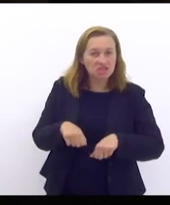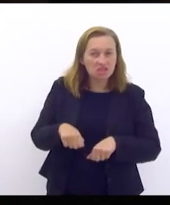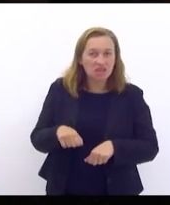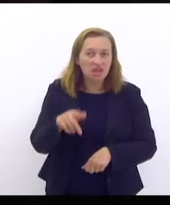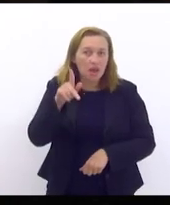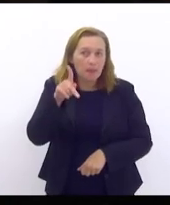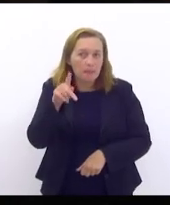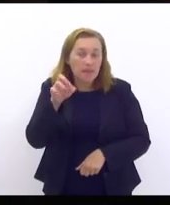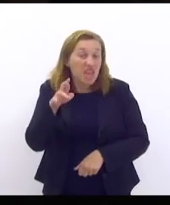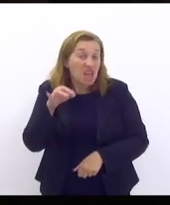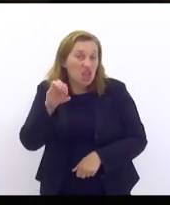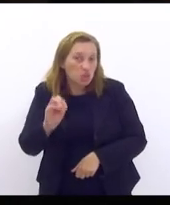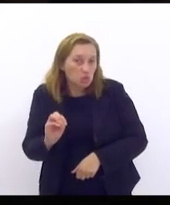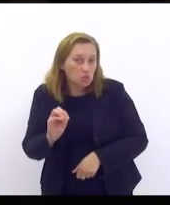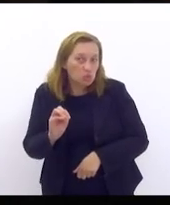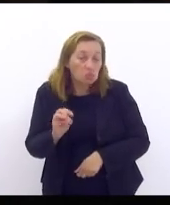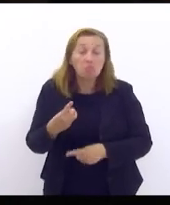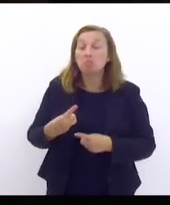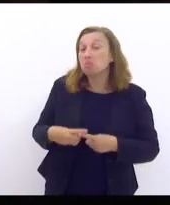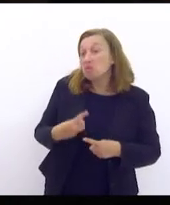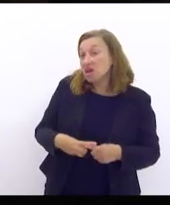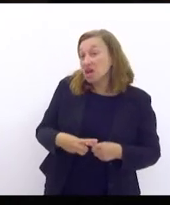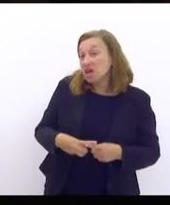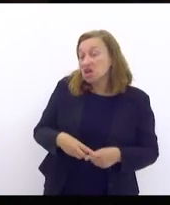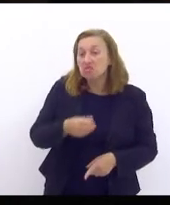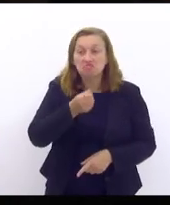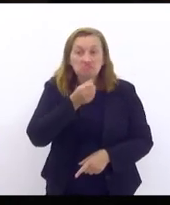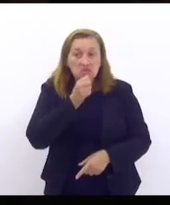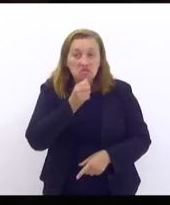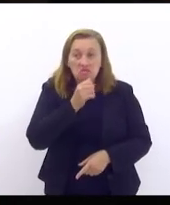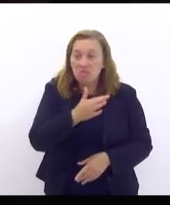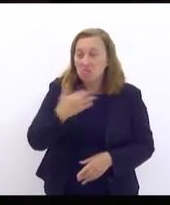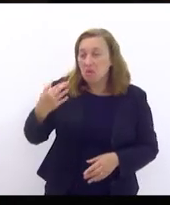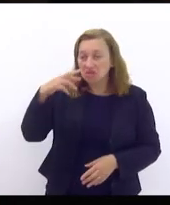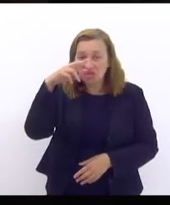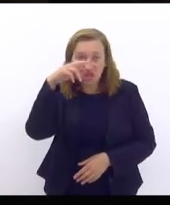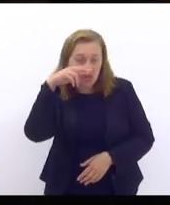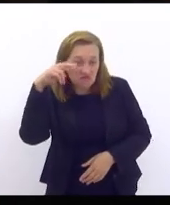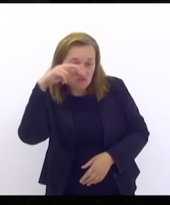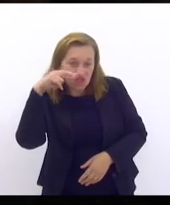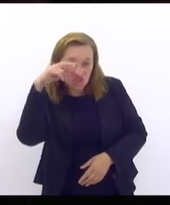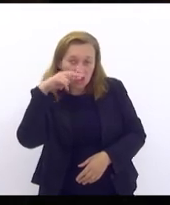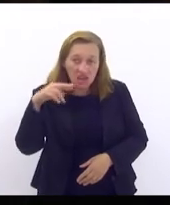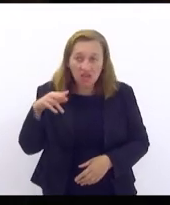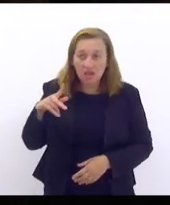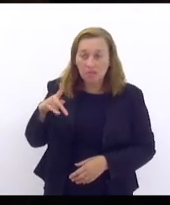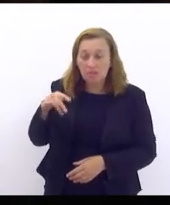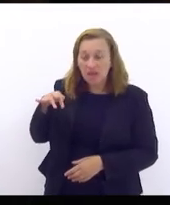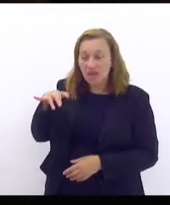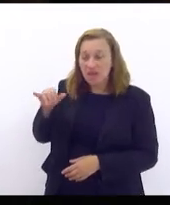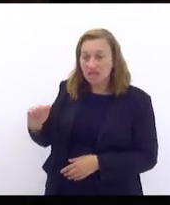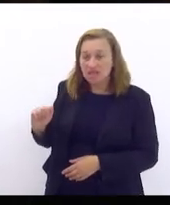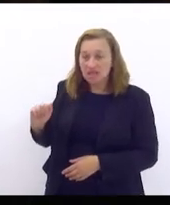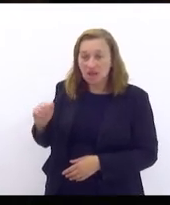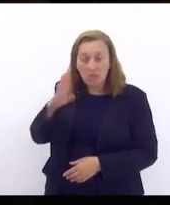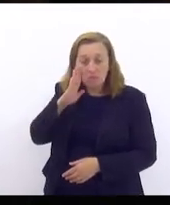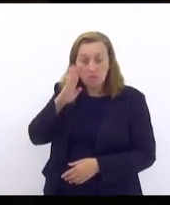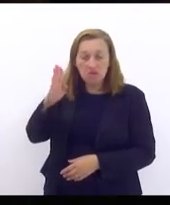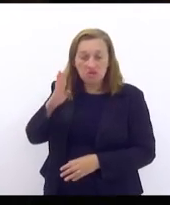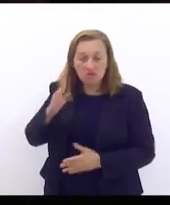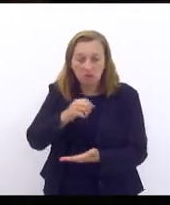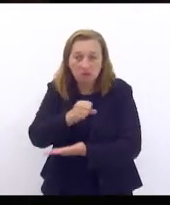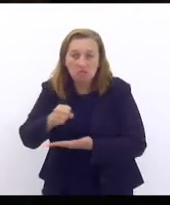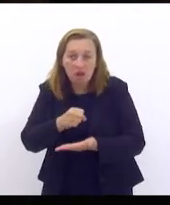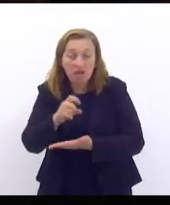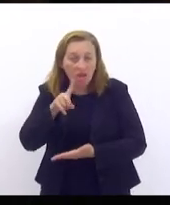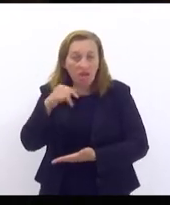peritos. Por quê? Nenhuma morte é investigada com a perícia fundamentada, que é